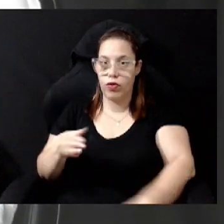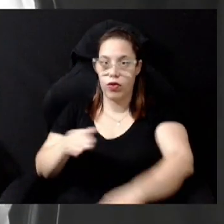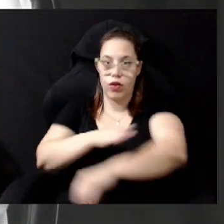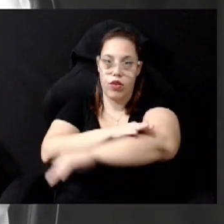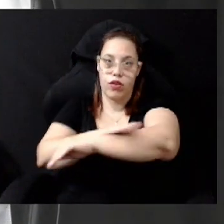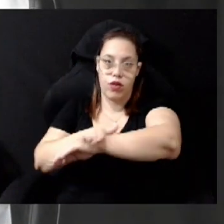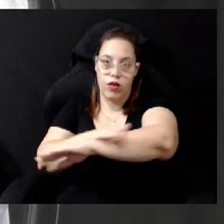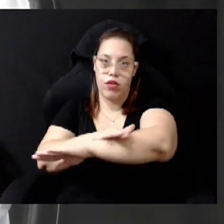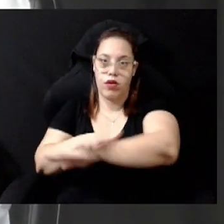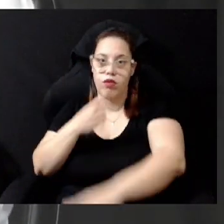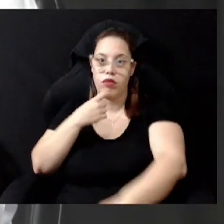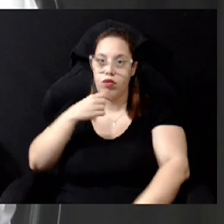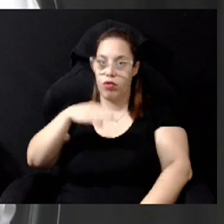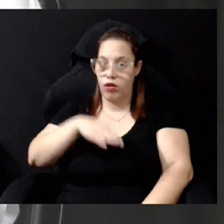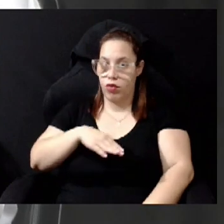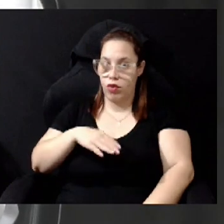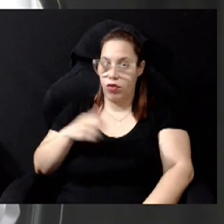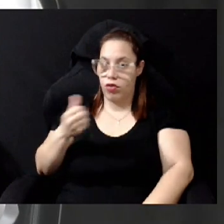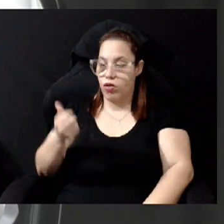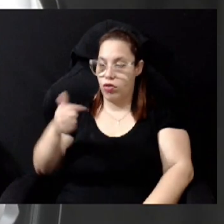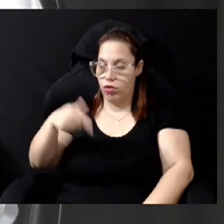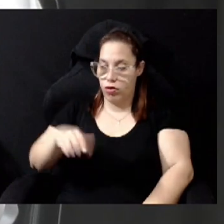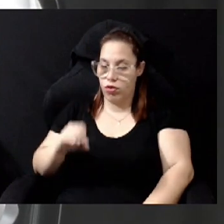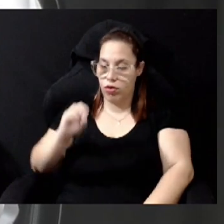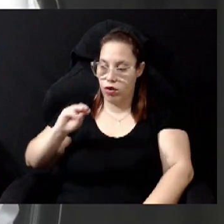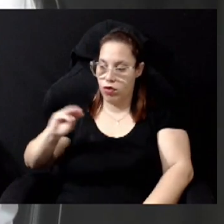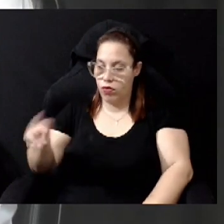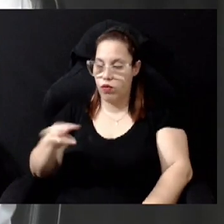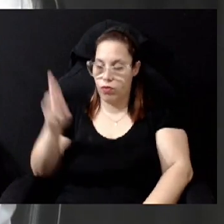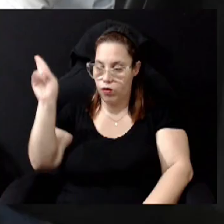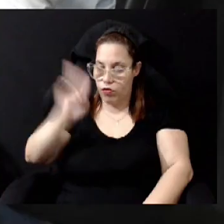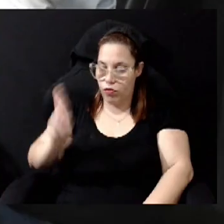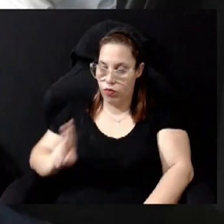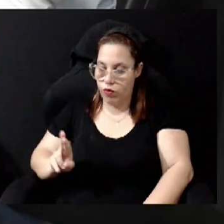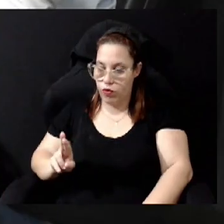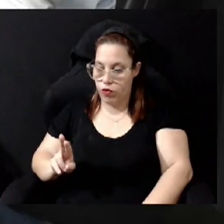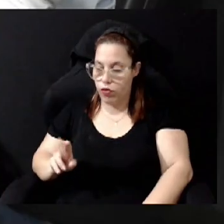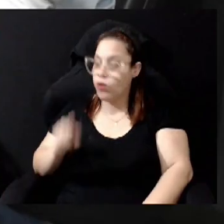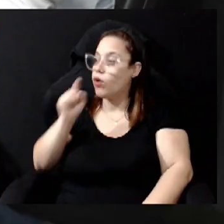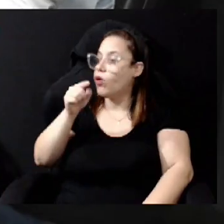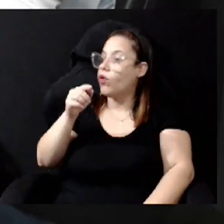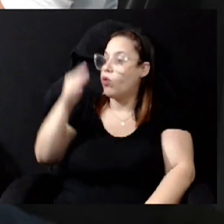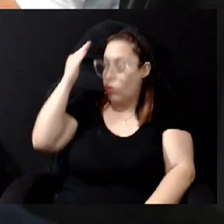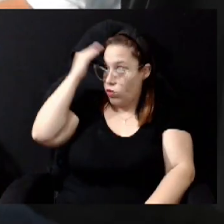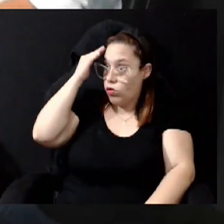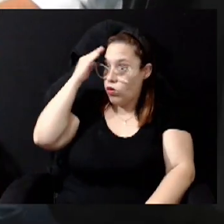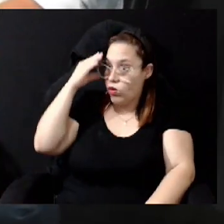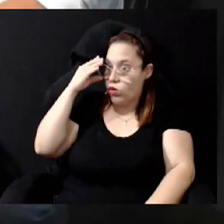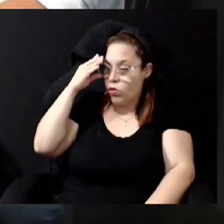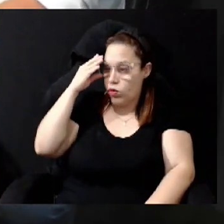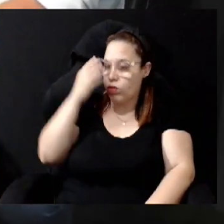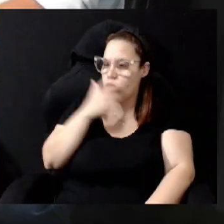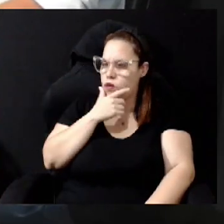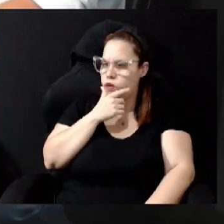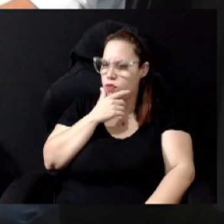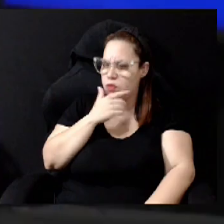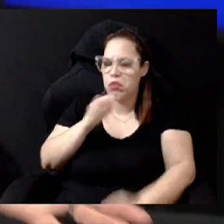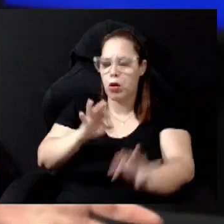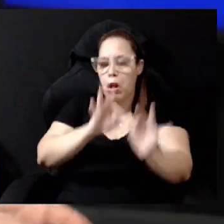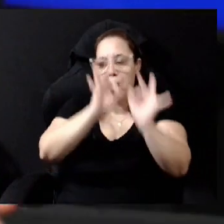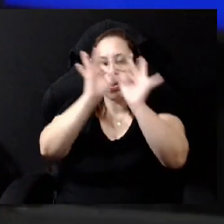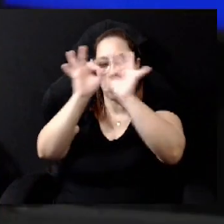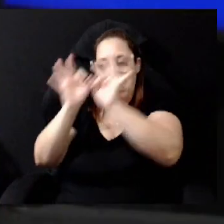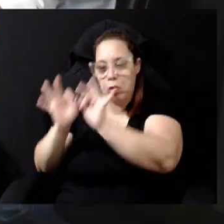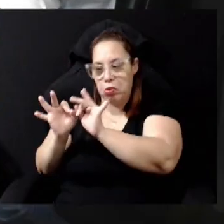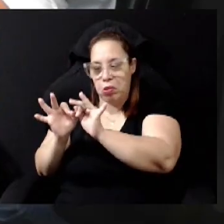são quase 170 milhões de reais. Então, para gente que muitas vezes não acompanha, não